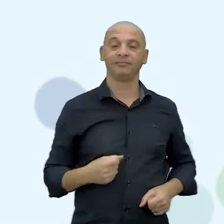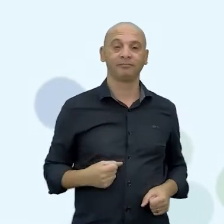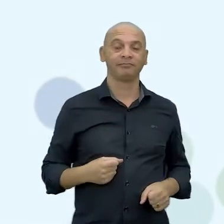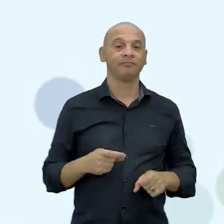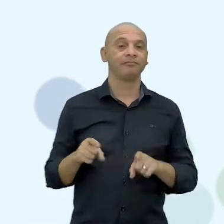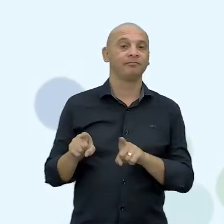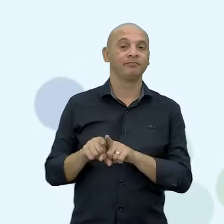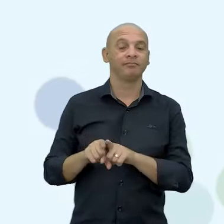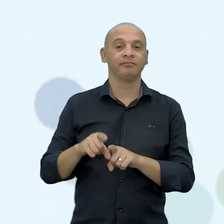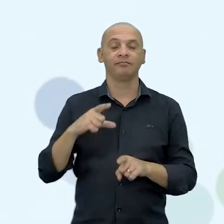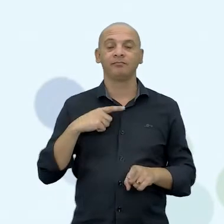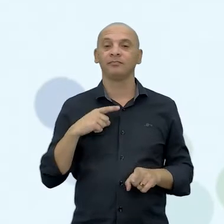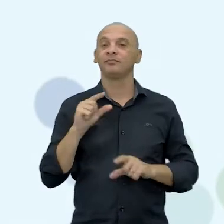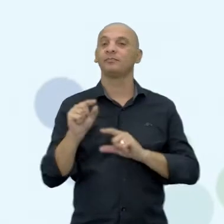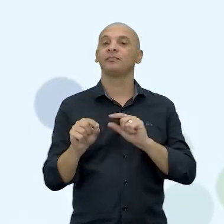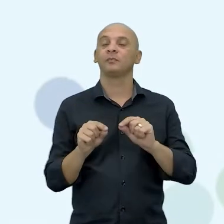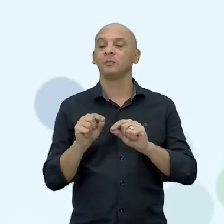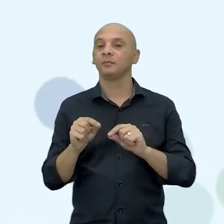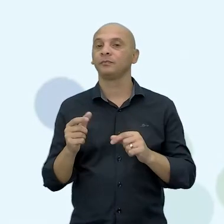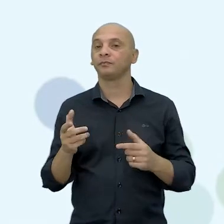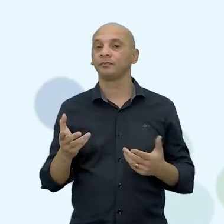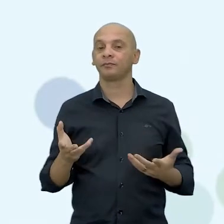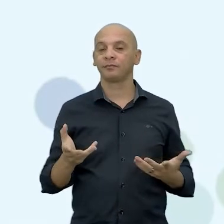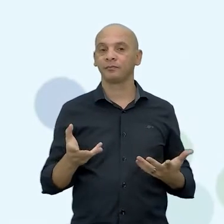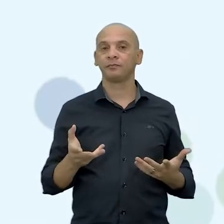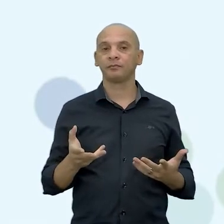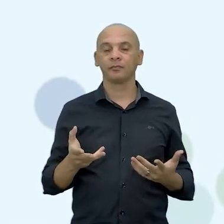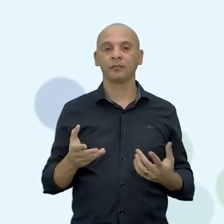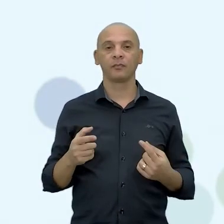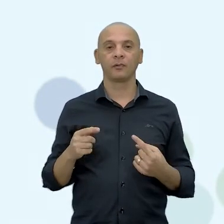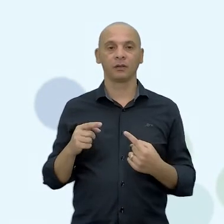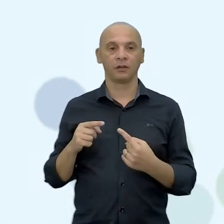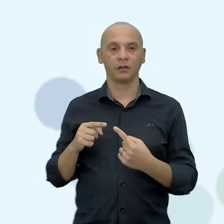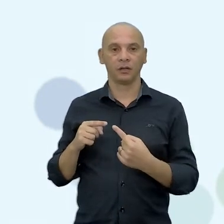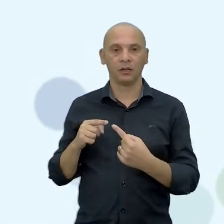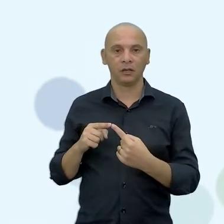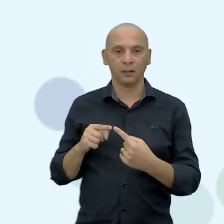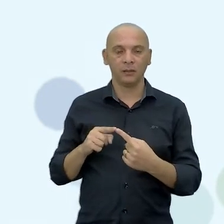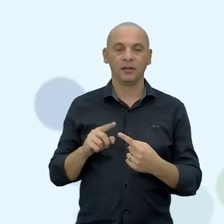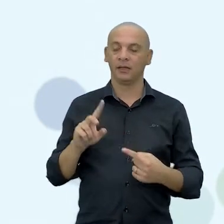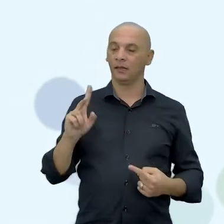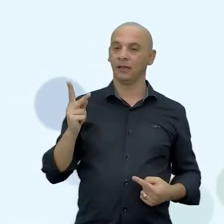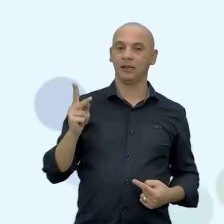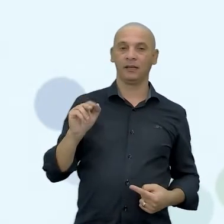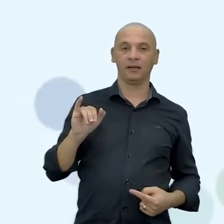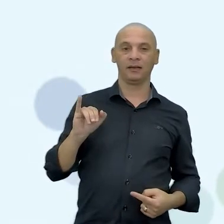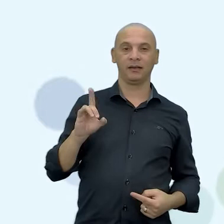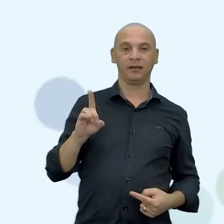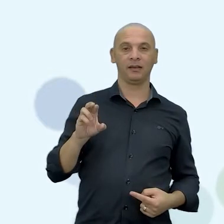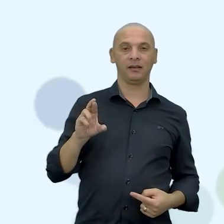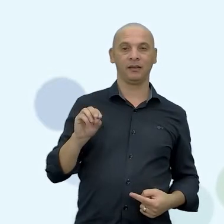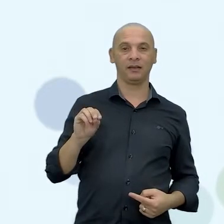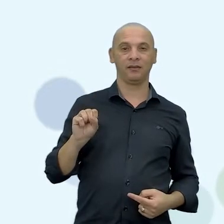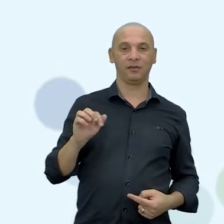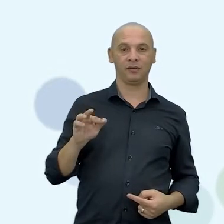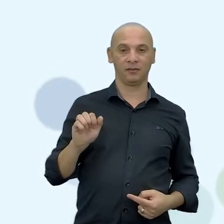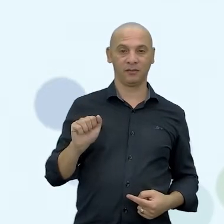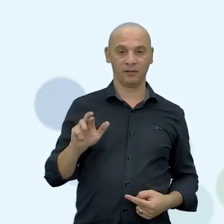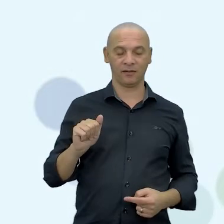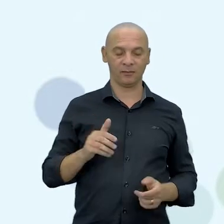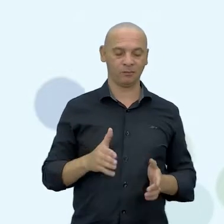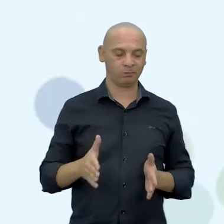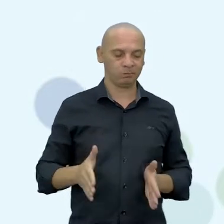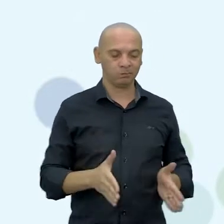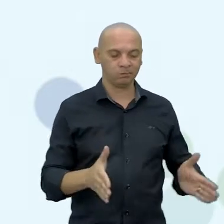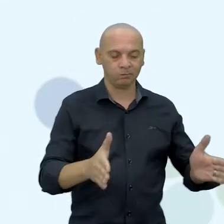né, a questão aí, né, da relação da hidrosfera, né, através da poluição dos rios, dos oceanos.